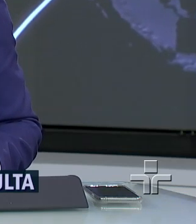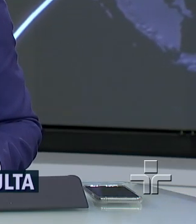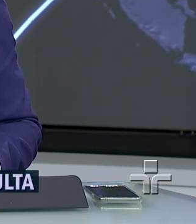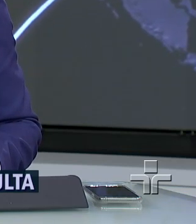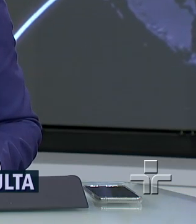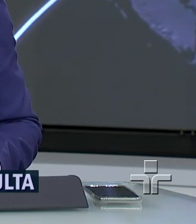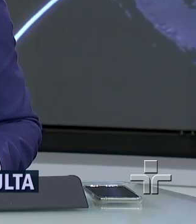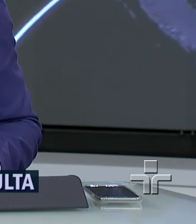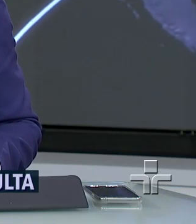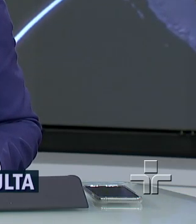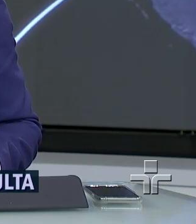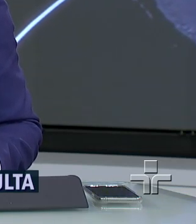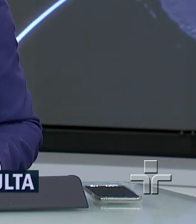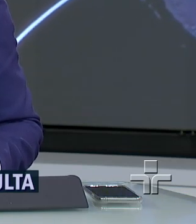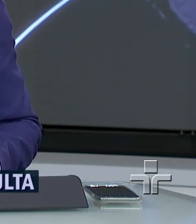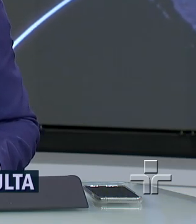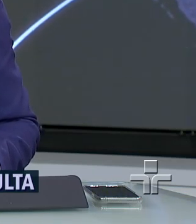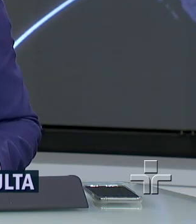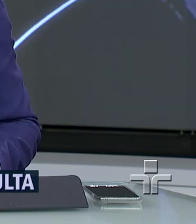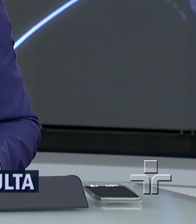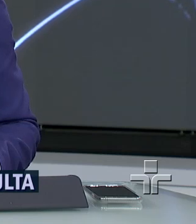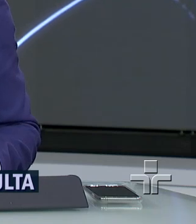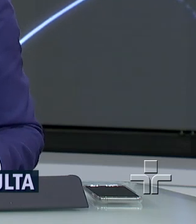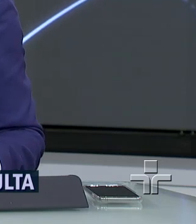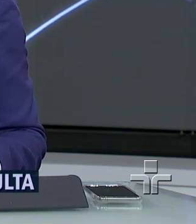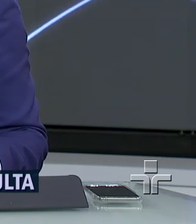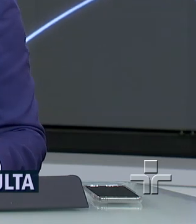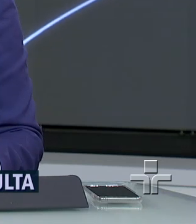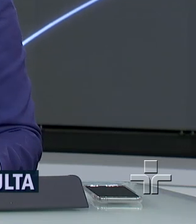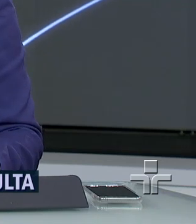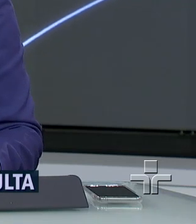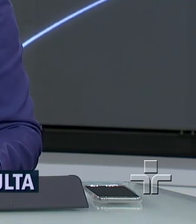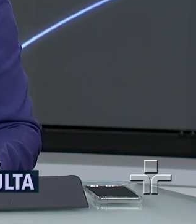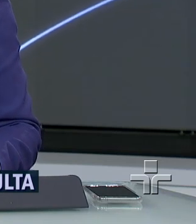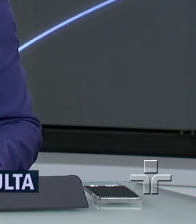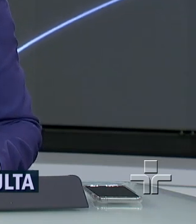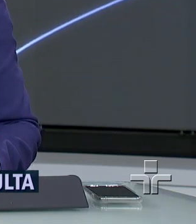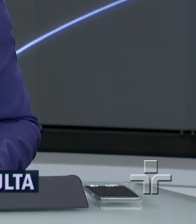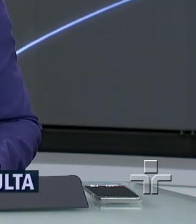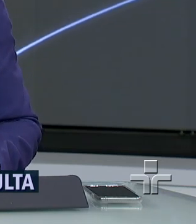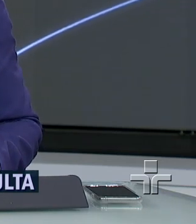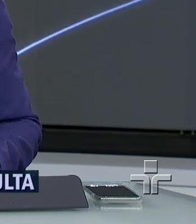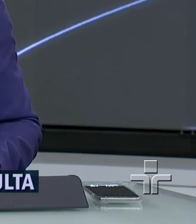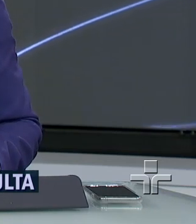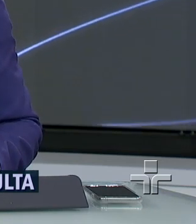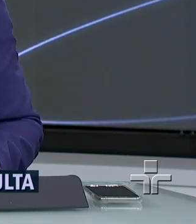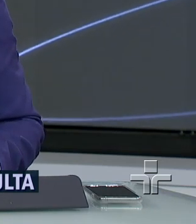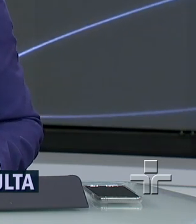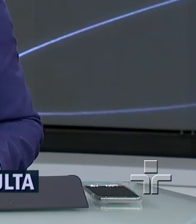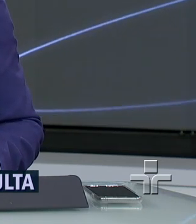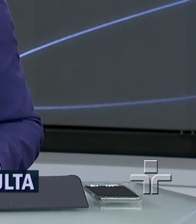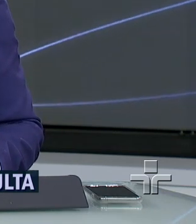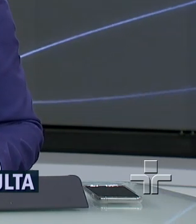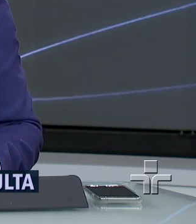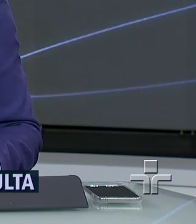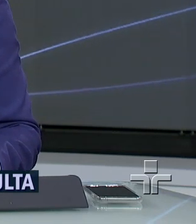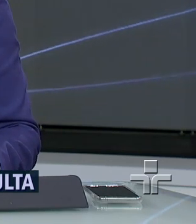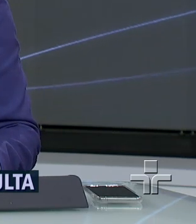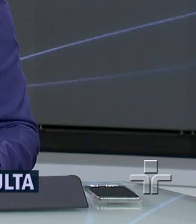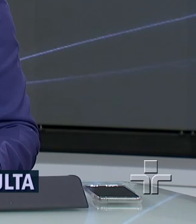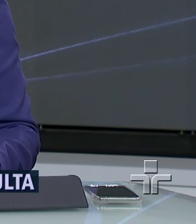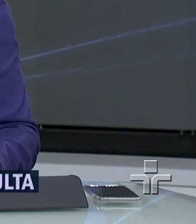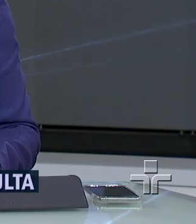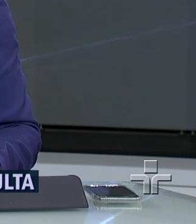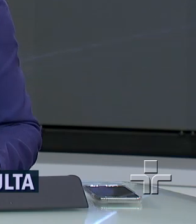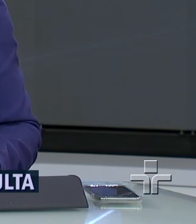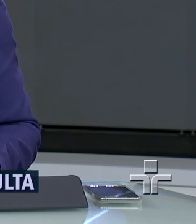de ato homofóbico em meios de comunicação, como redes sociais, a pena será aumentada para 5 anos de reclusão. Os templos religiosos